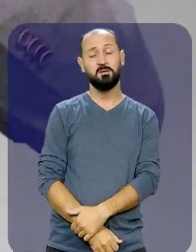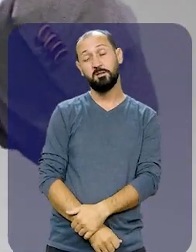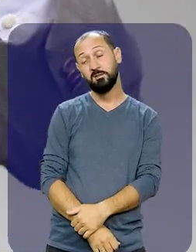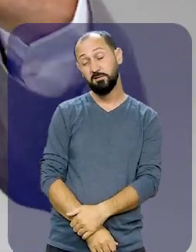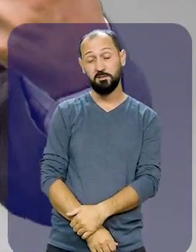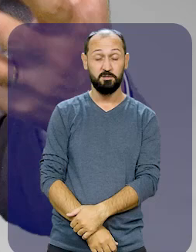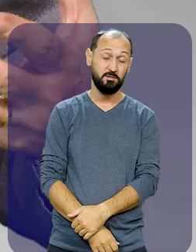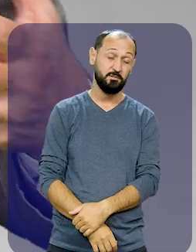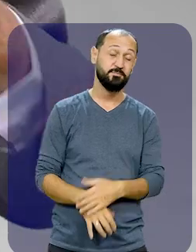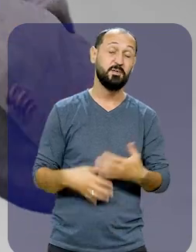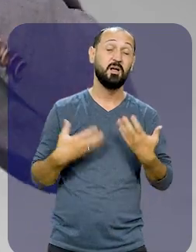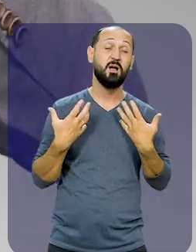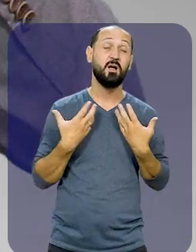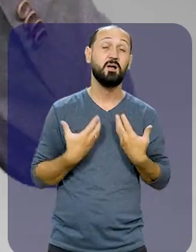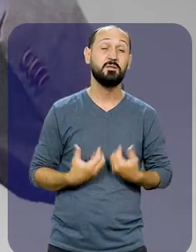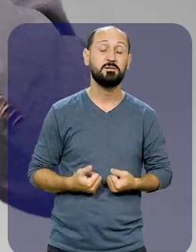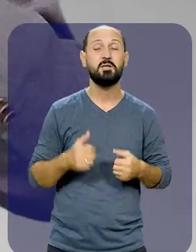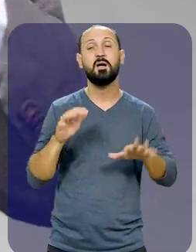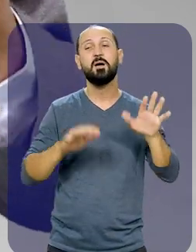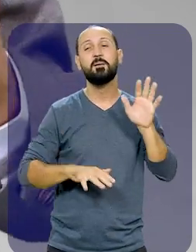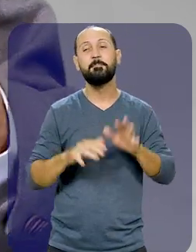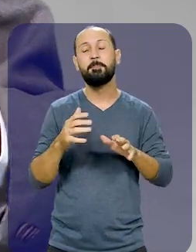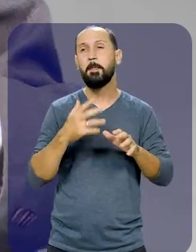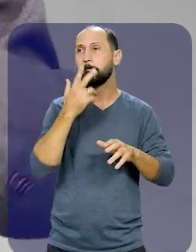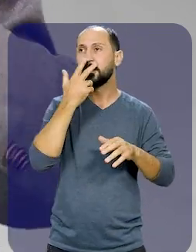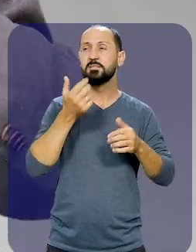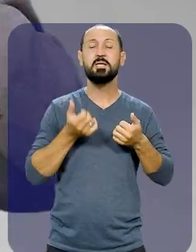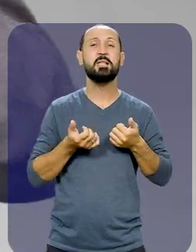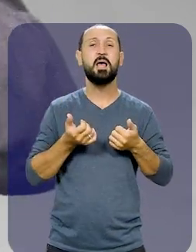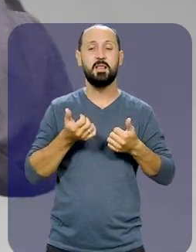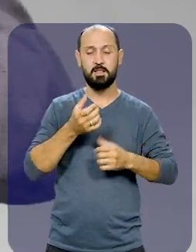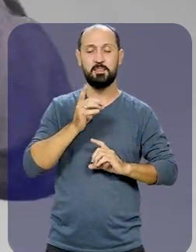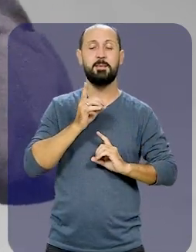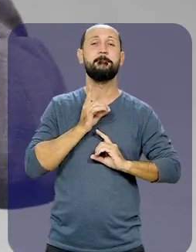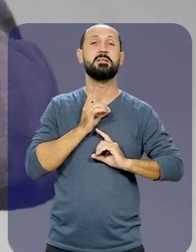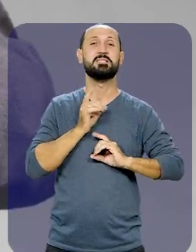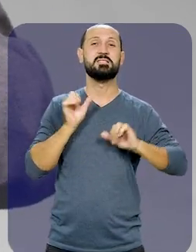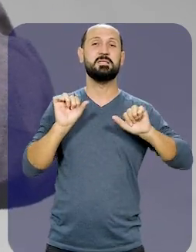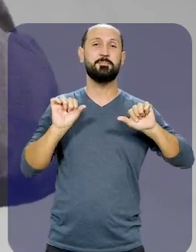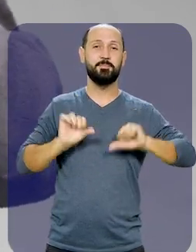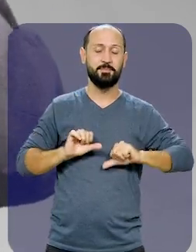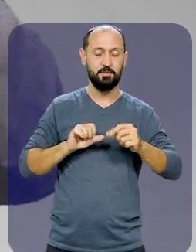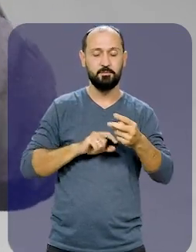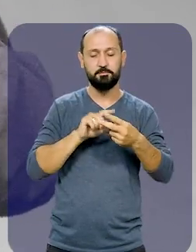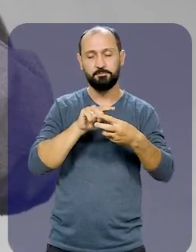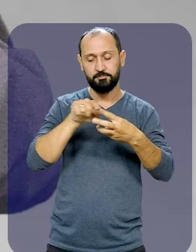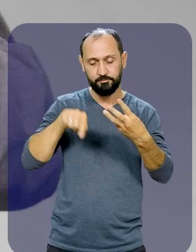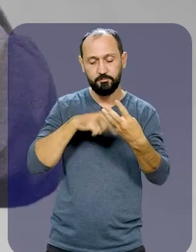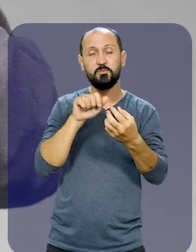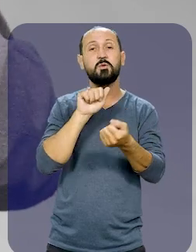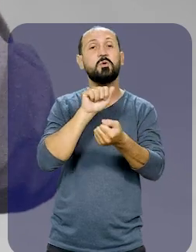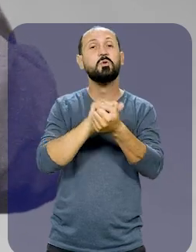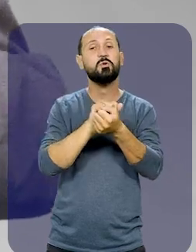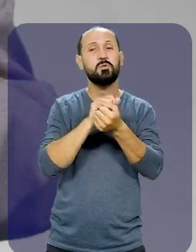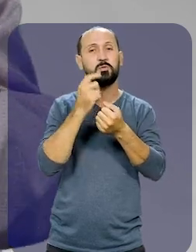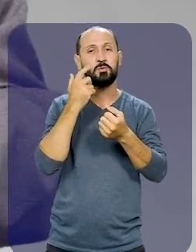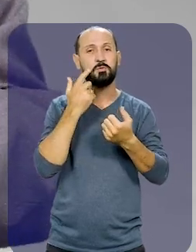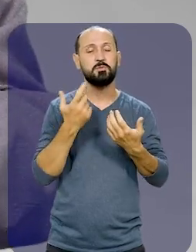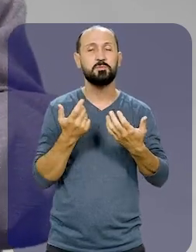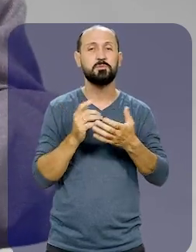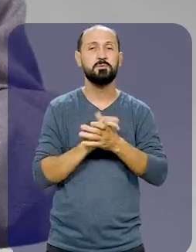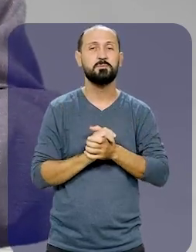forma, fadigada, até um pouco deprimida. Esses são os pilares. E junto desses